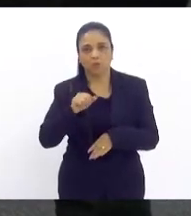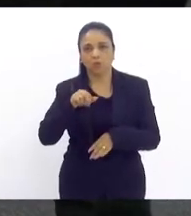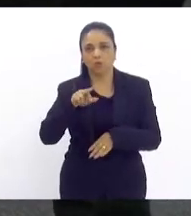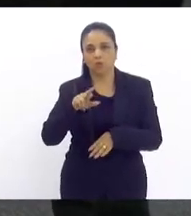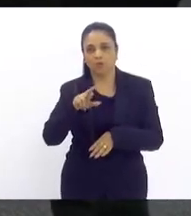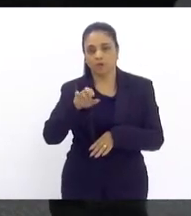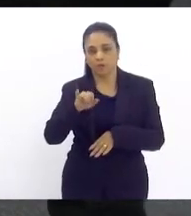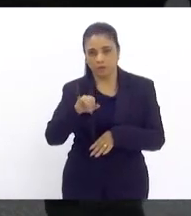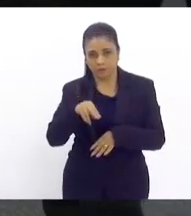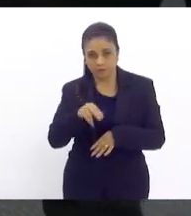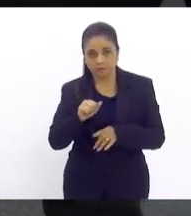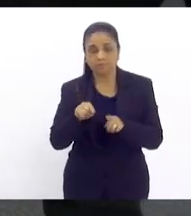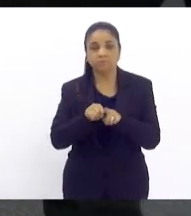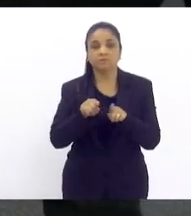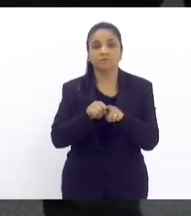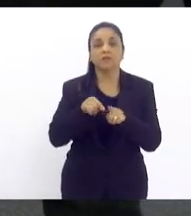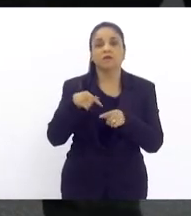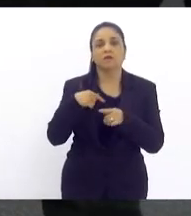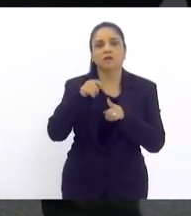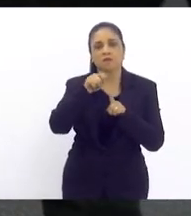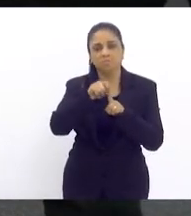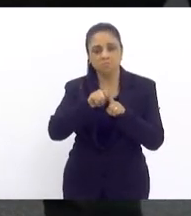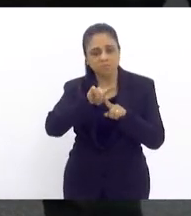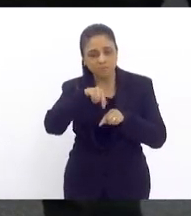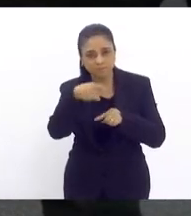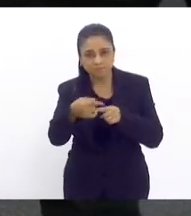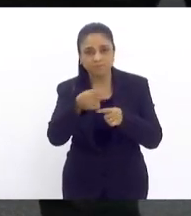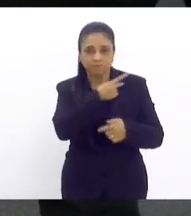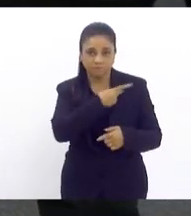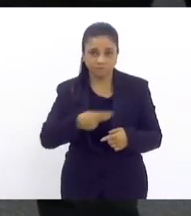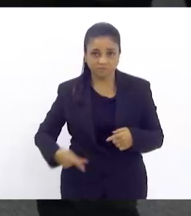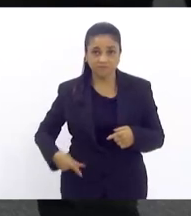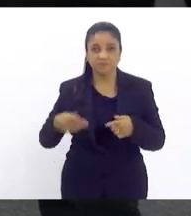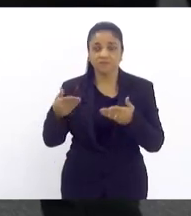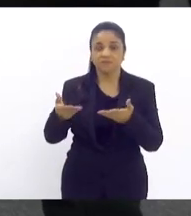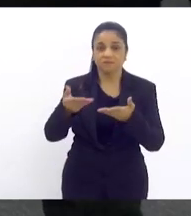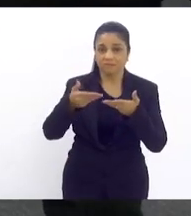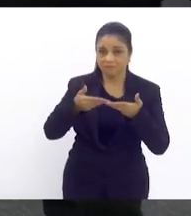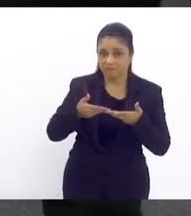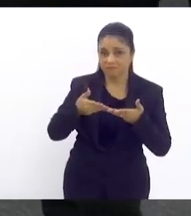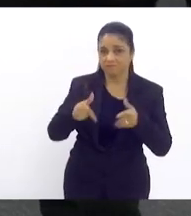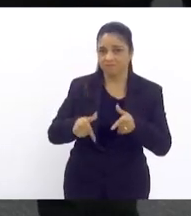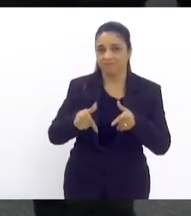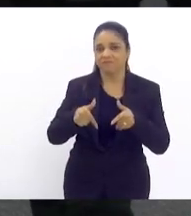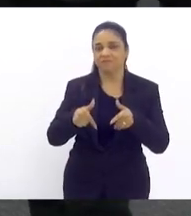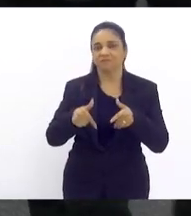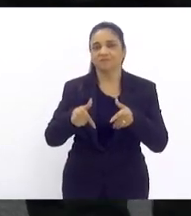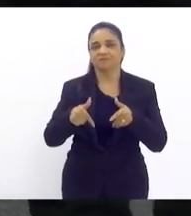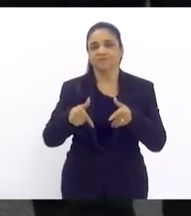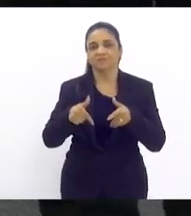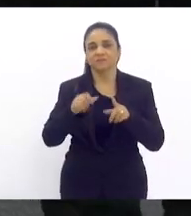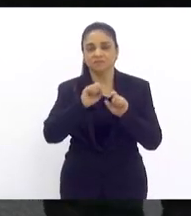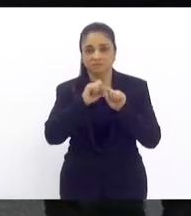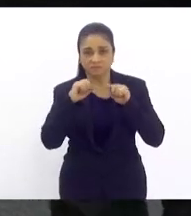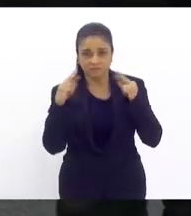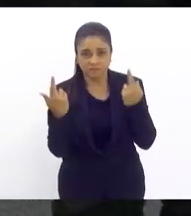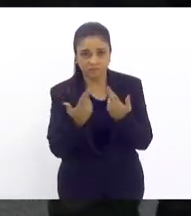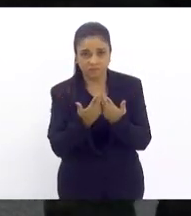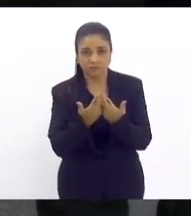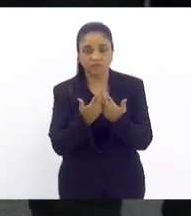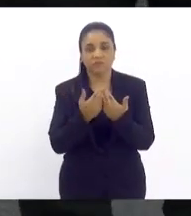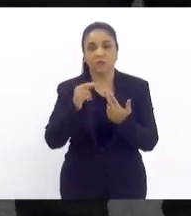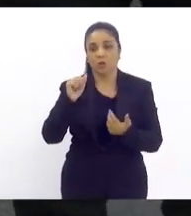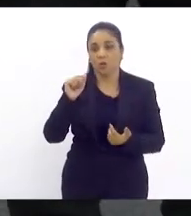do próximo mês esta casa a partir da nossa presidência está trazendo a reunião de Diretoria da unada e para o Rio de Janeiro